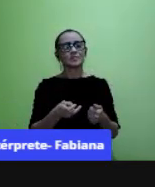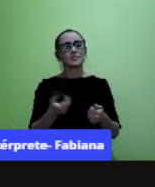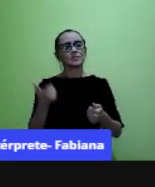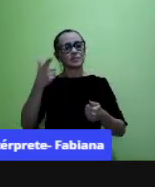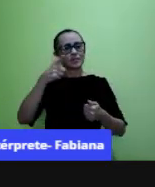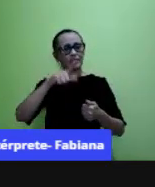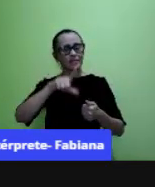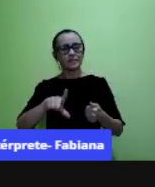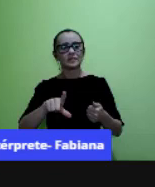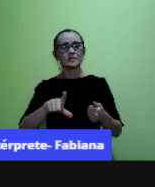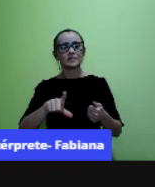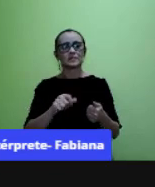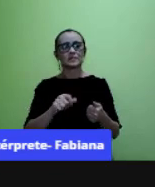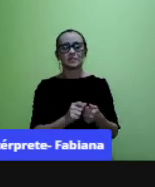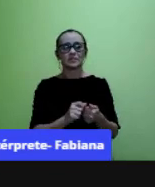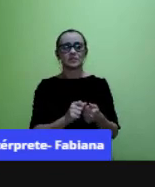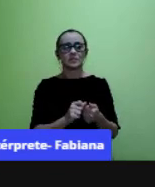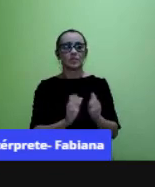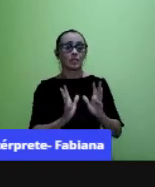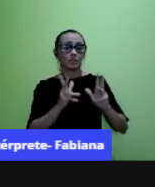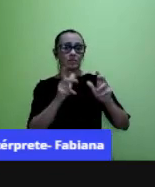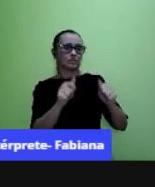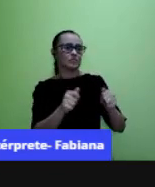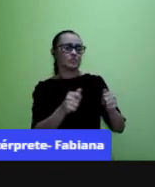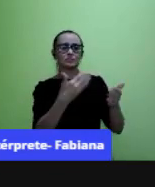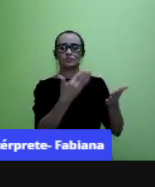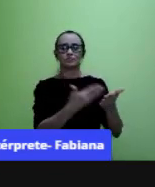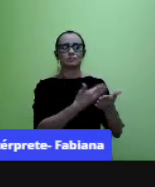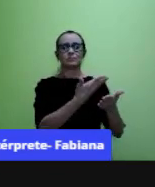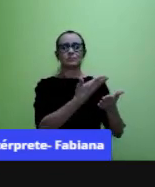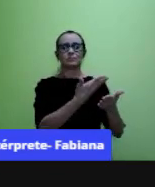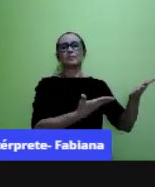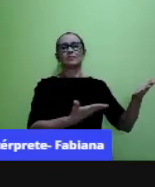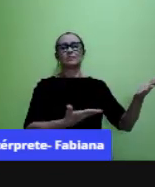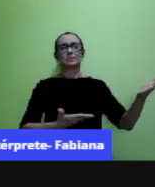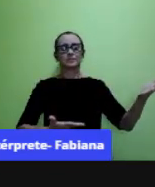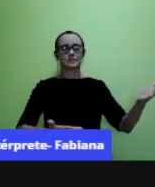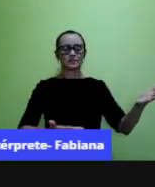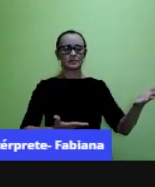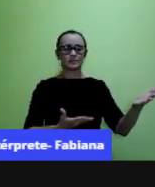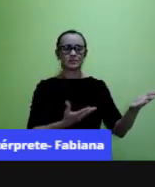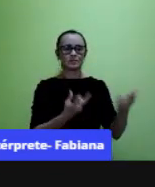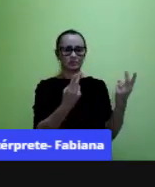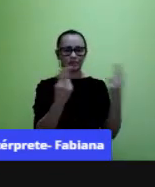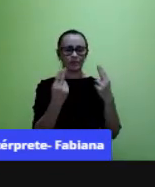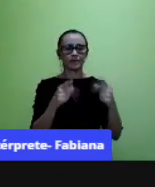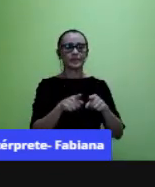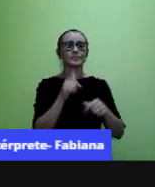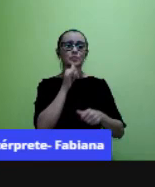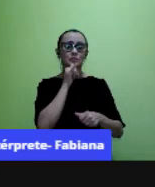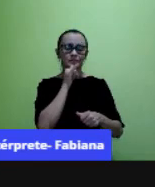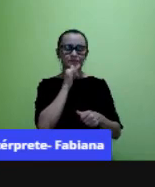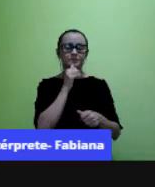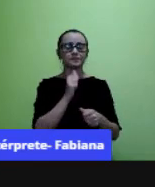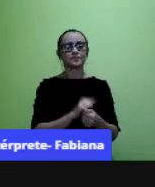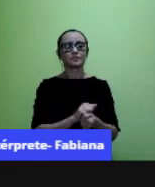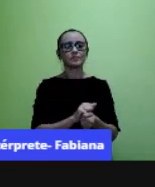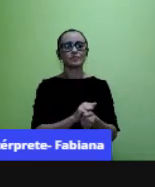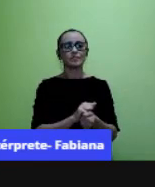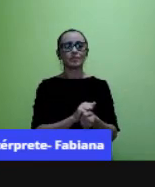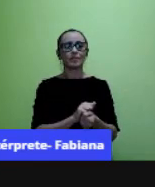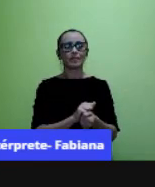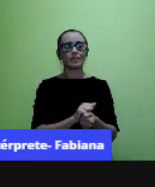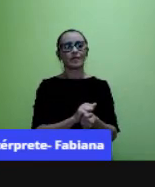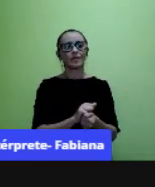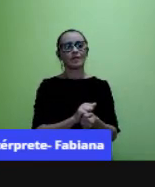atividades. Não estou falando que você tem que repetir todo o caderno a mesma atividade. Mas, por exemplo, vou dar um exemplo. Você deu uma atividade de salto, imitando o